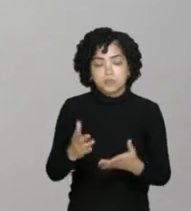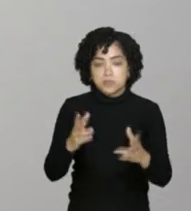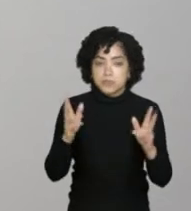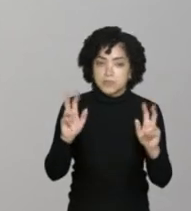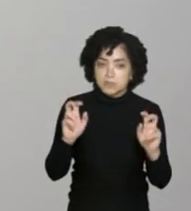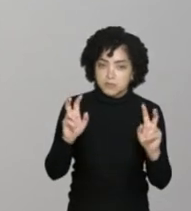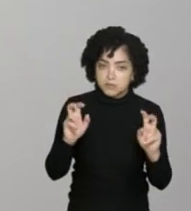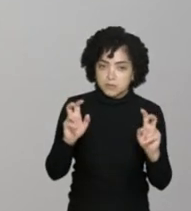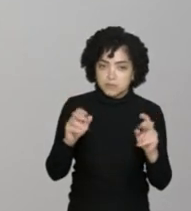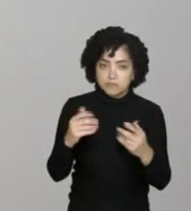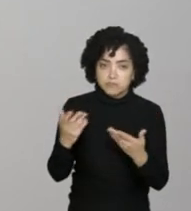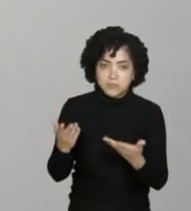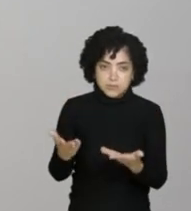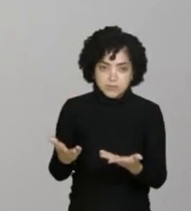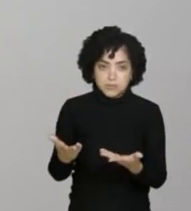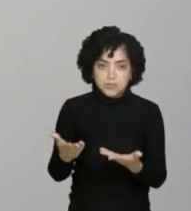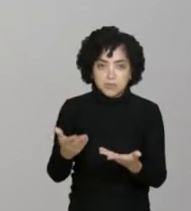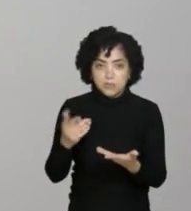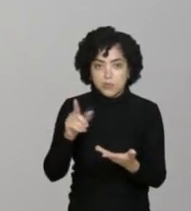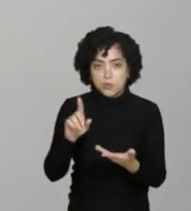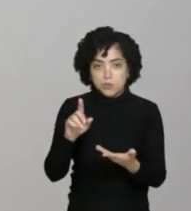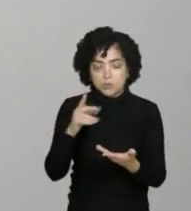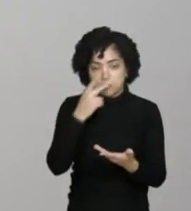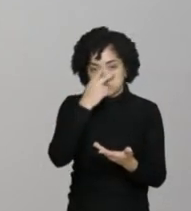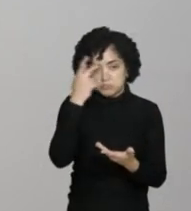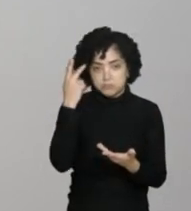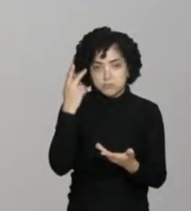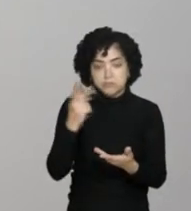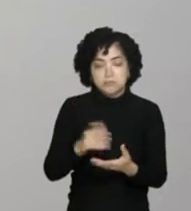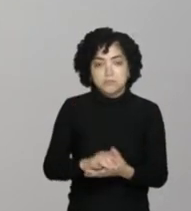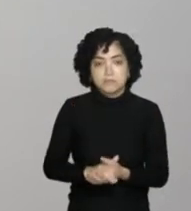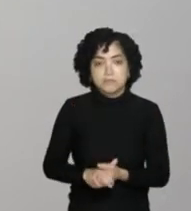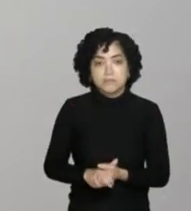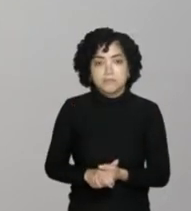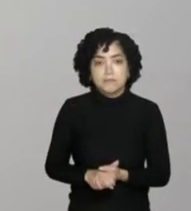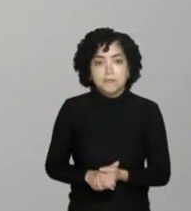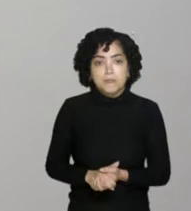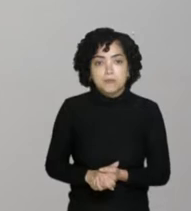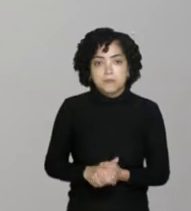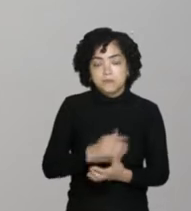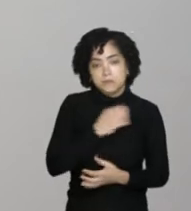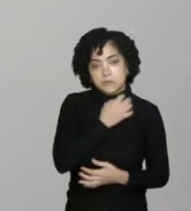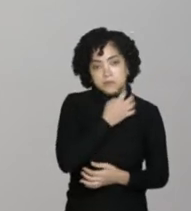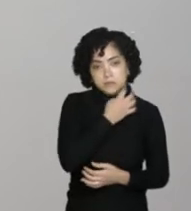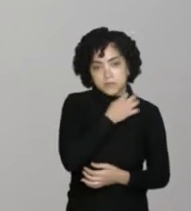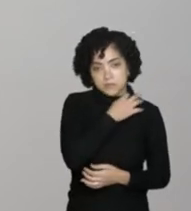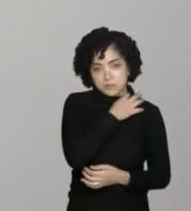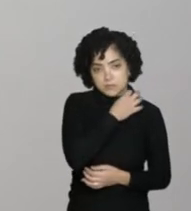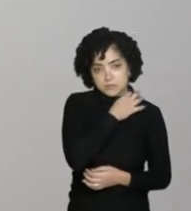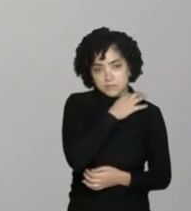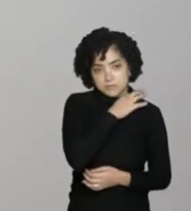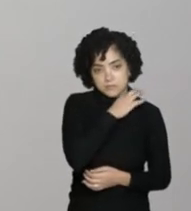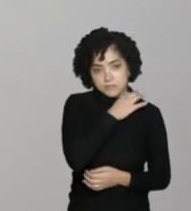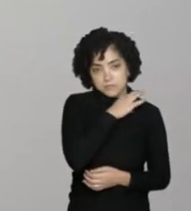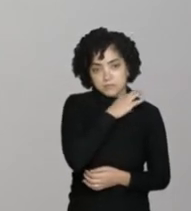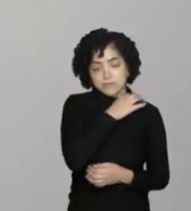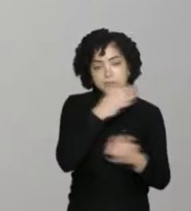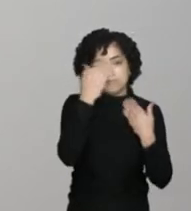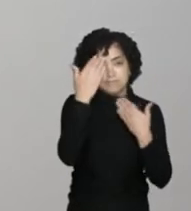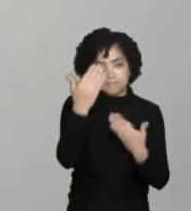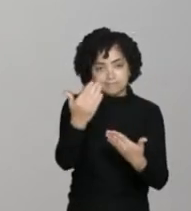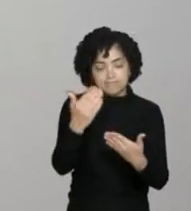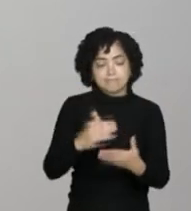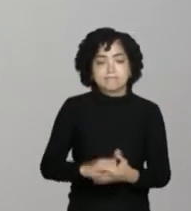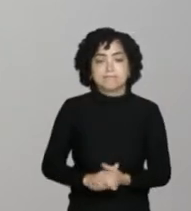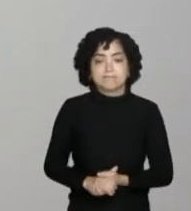a outras pessoas, a gente teve na Vassugana, enfim, logo mais a gente conversa mais um pouco. Obrigado, presidente, muito